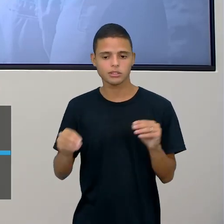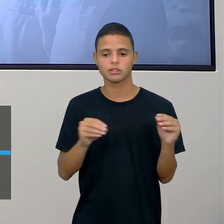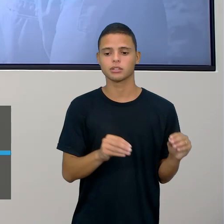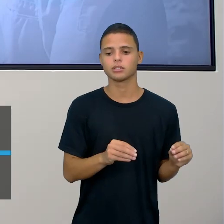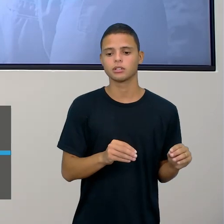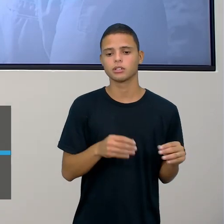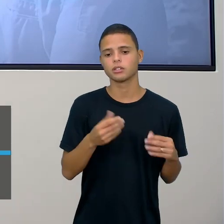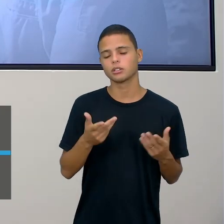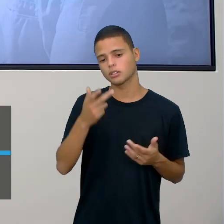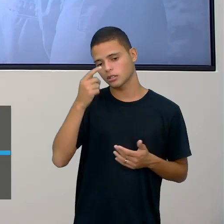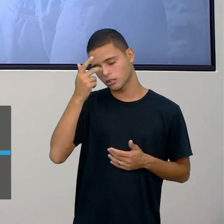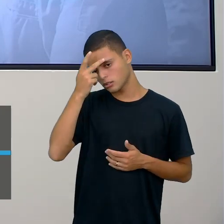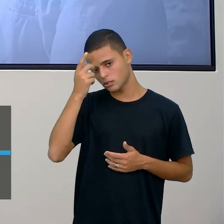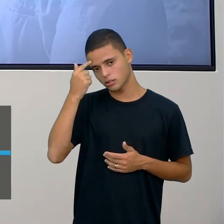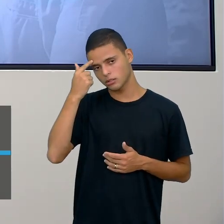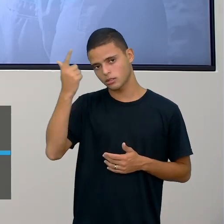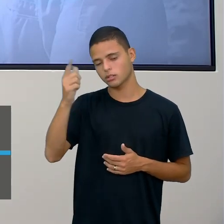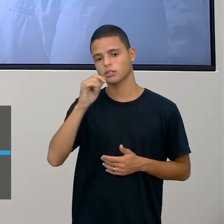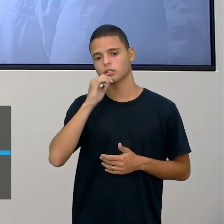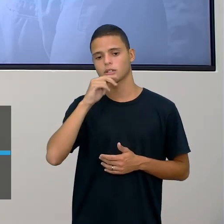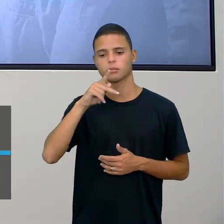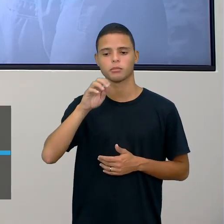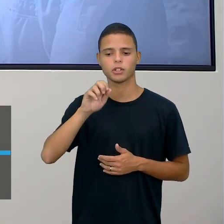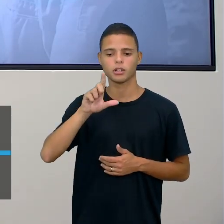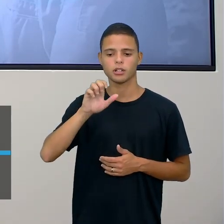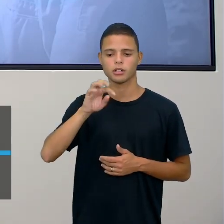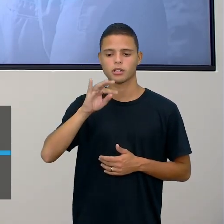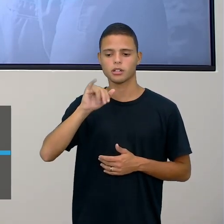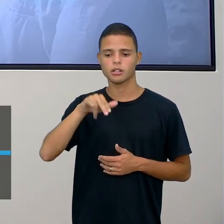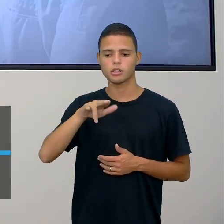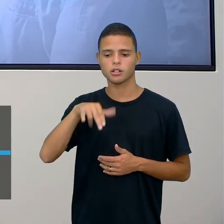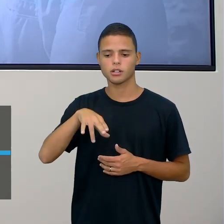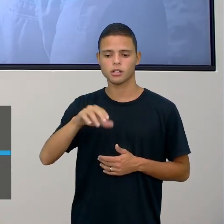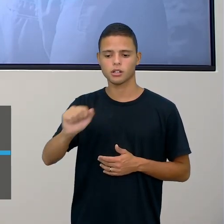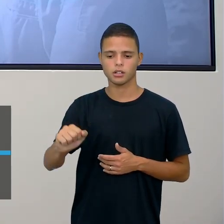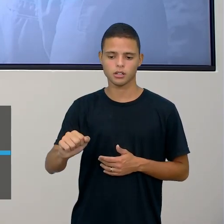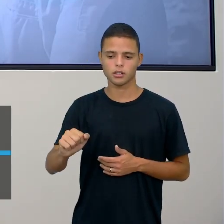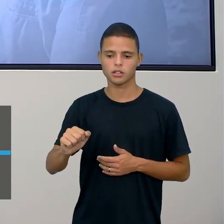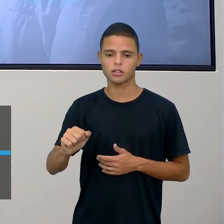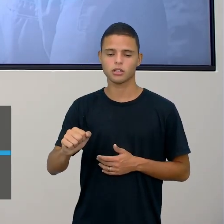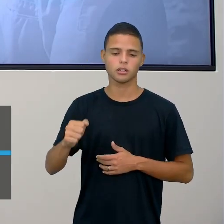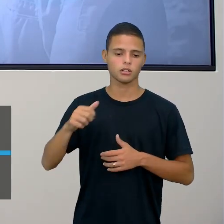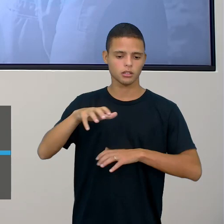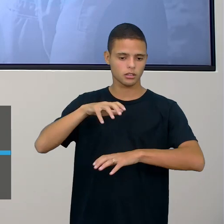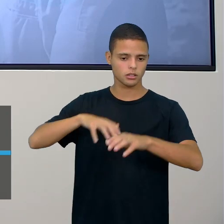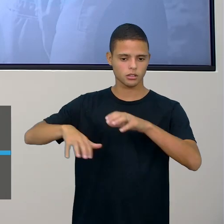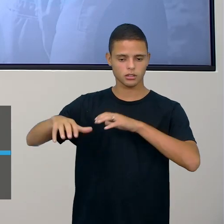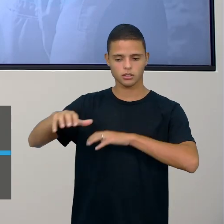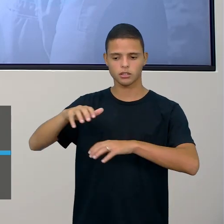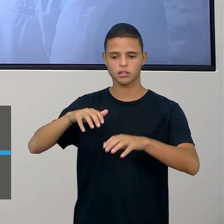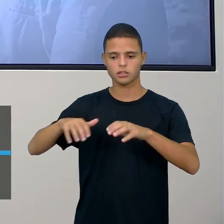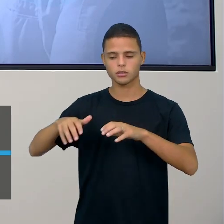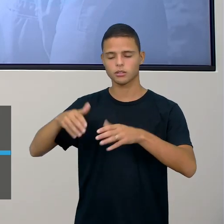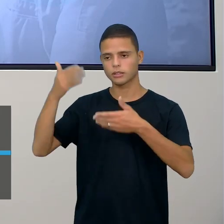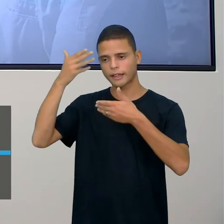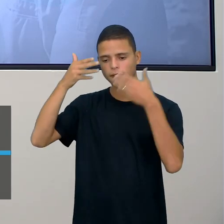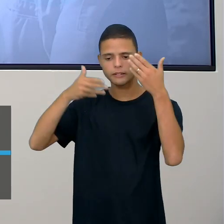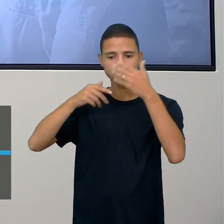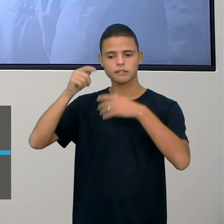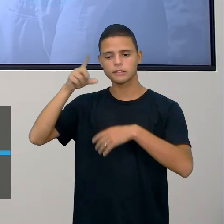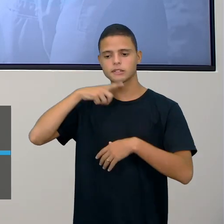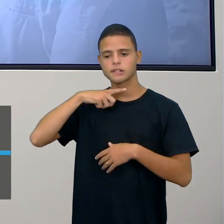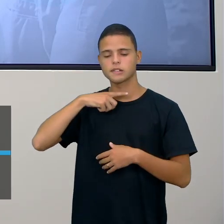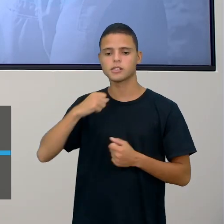na Palestina também, a gente pode pensar nessa região ali do Oriente, que